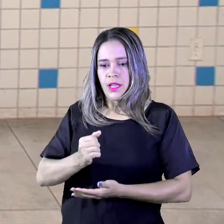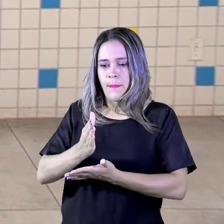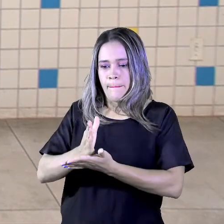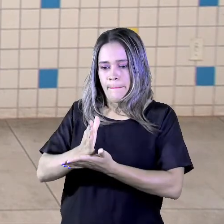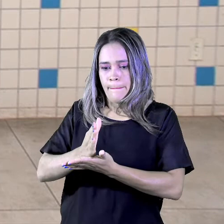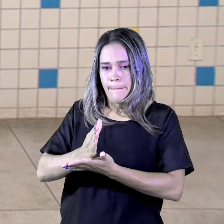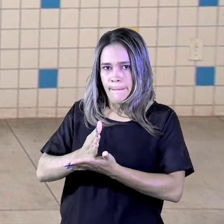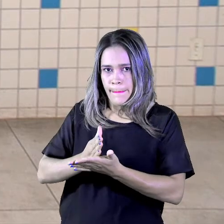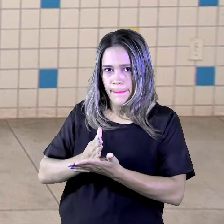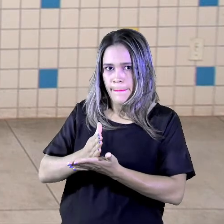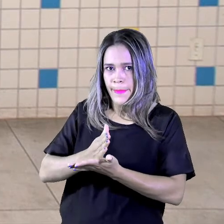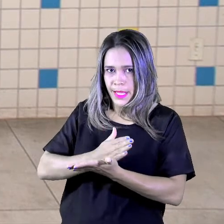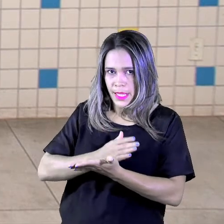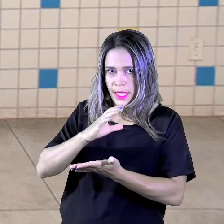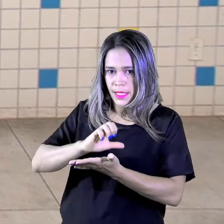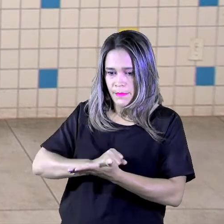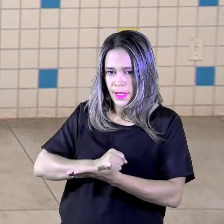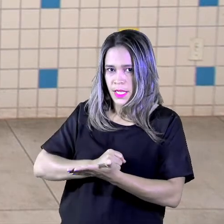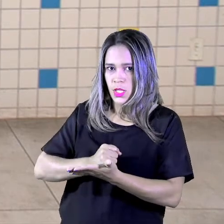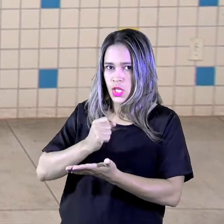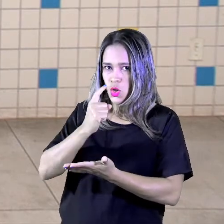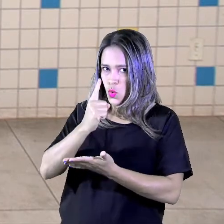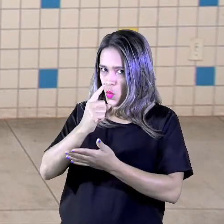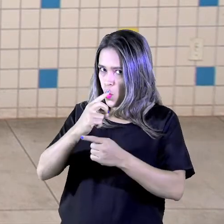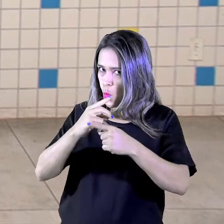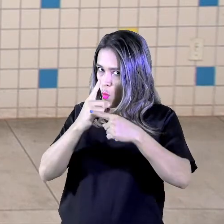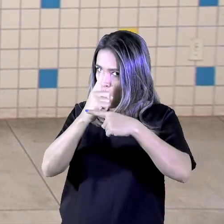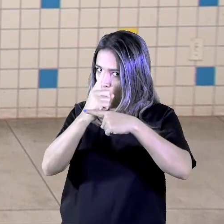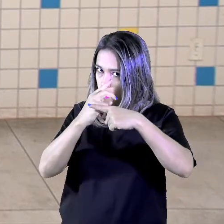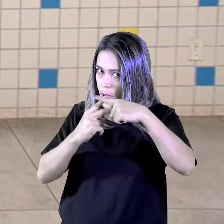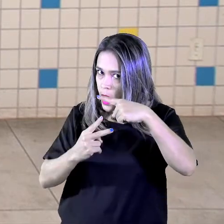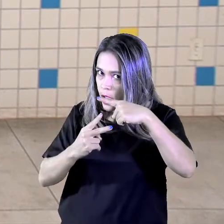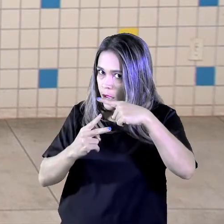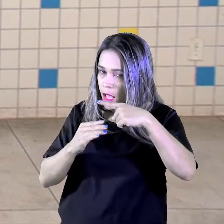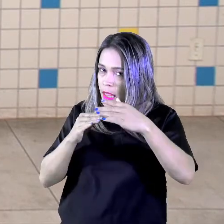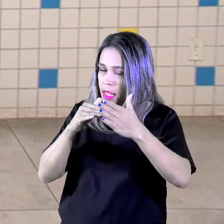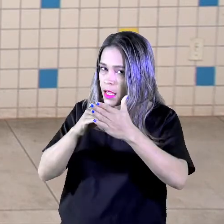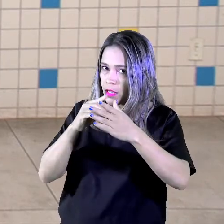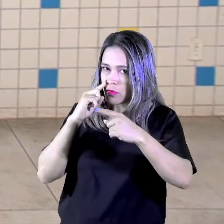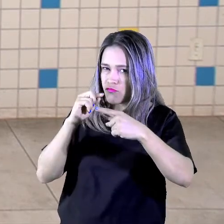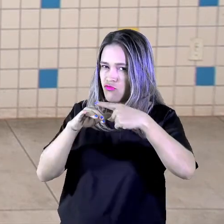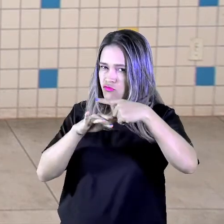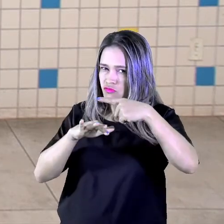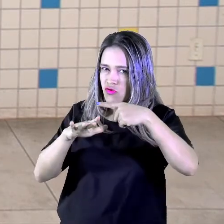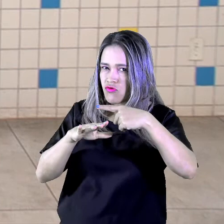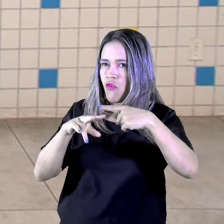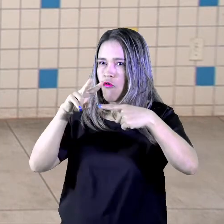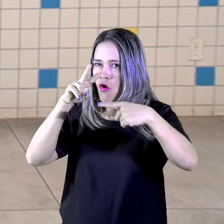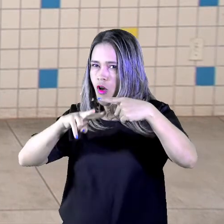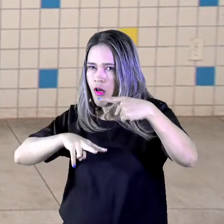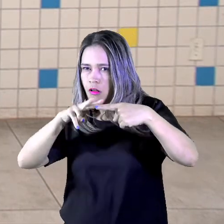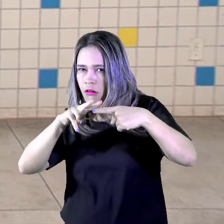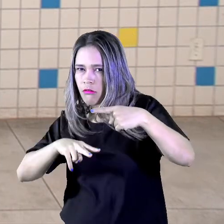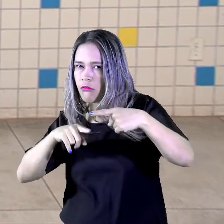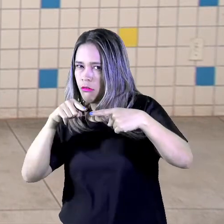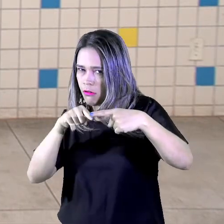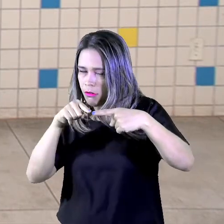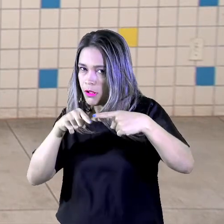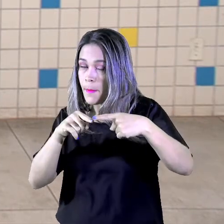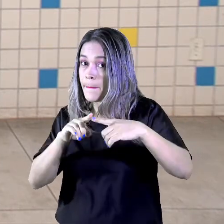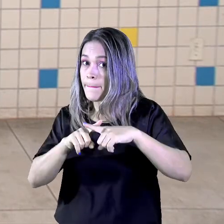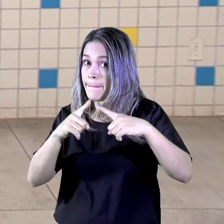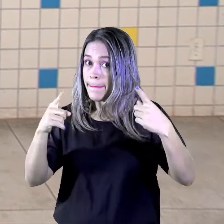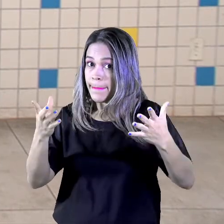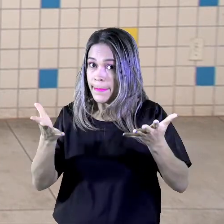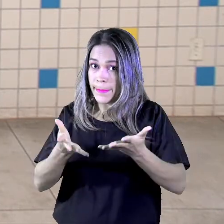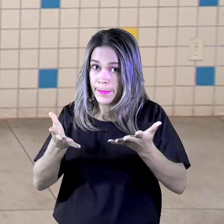que eu dividi em duas partes, eu tenho um meio. Até aí nós vimos essa fração, vimos a leitura dela. Mas